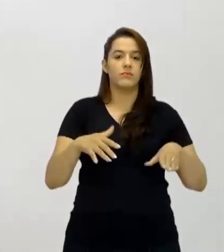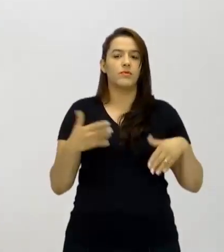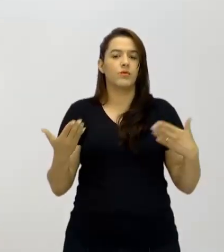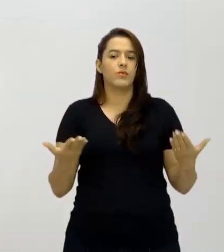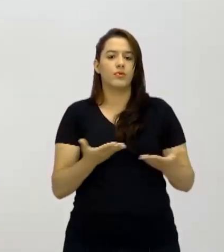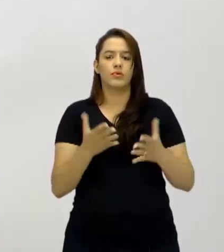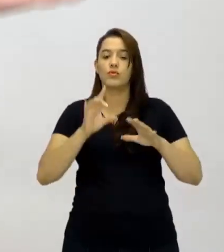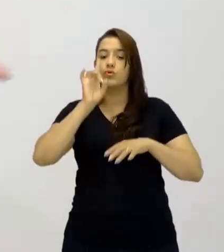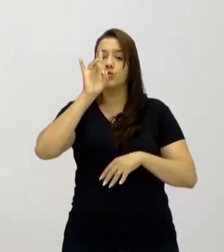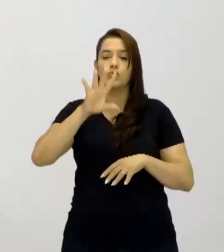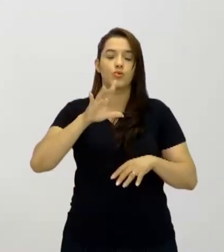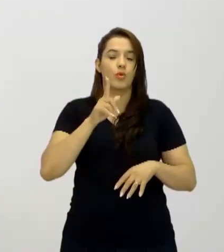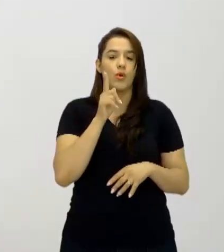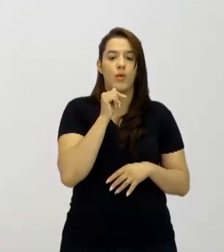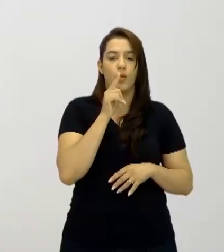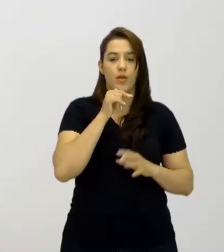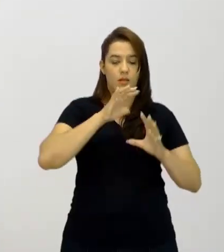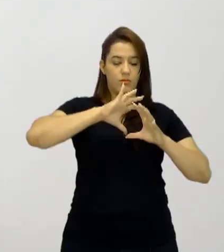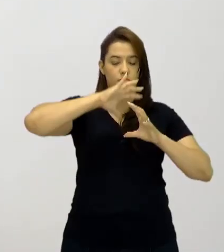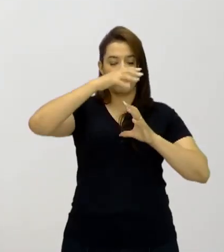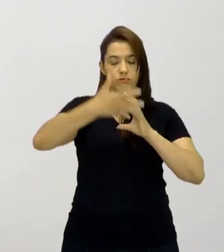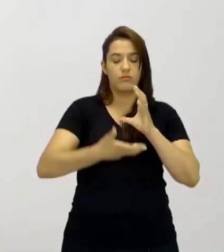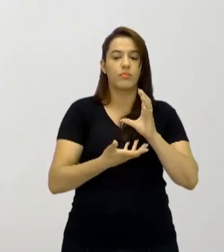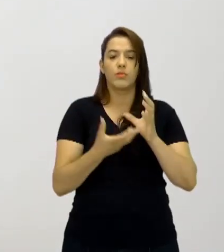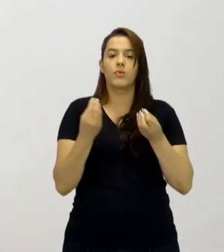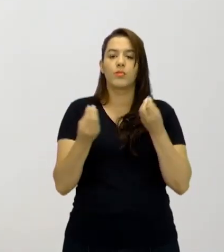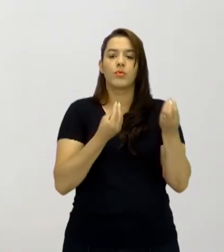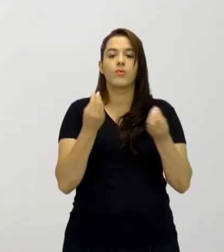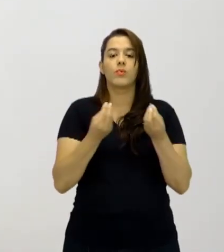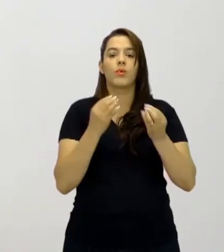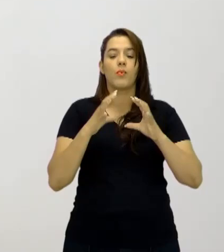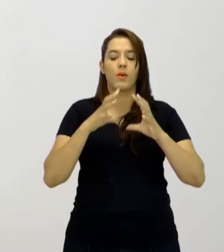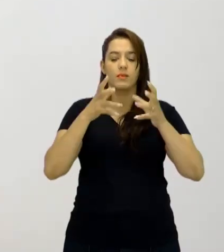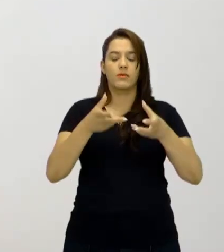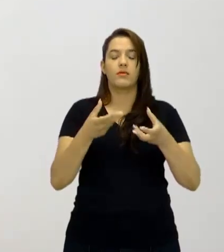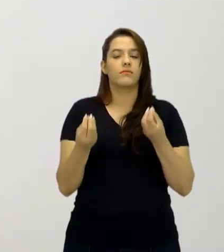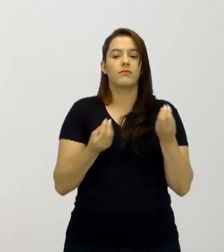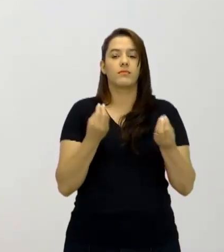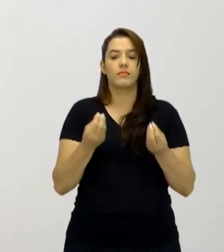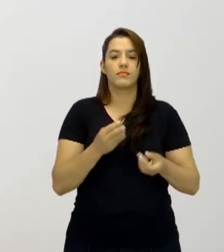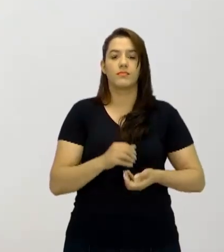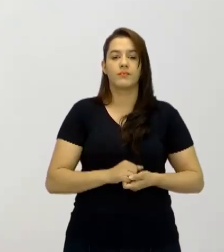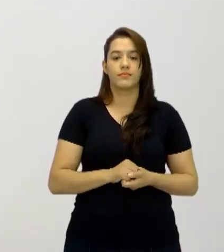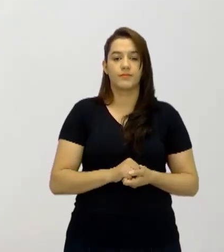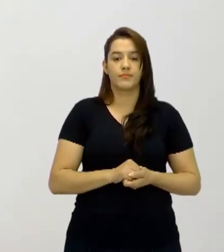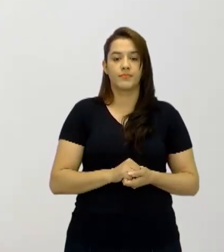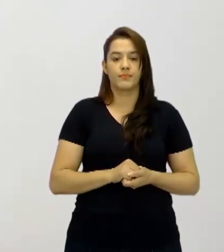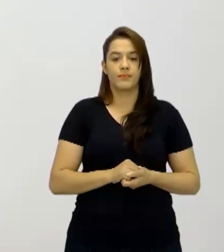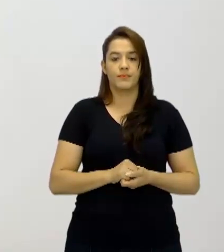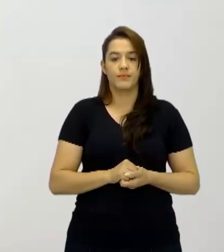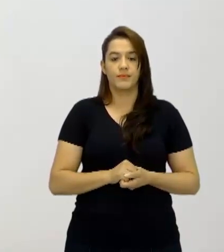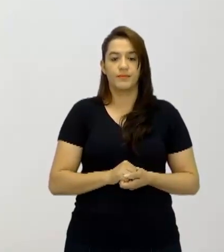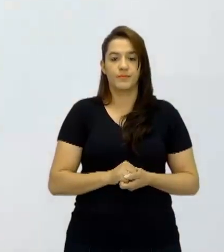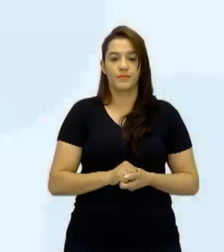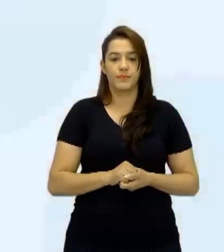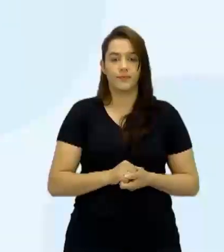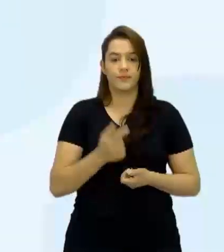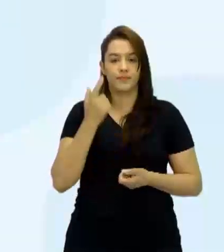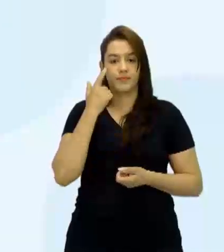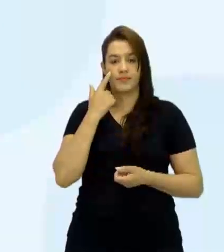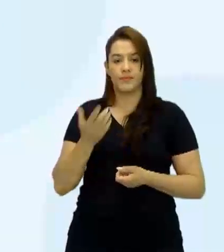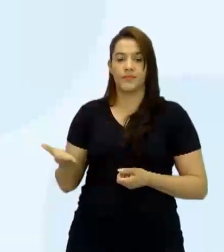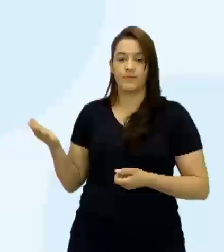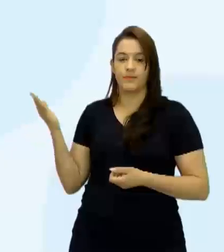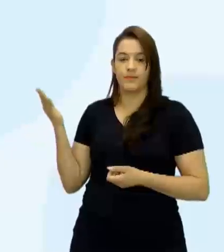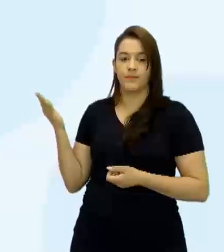tivesse só água no planeta Terra, como é que seria? Você sabe como que seria? Seria assim. seria o formato de geoide